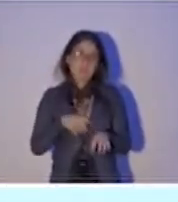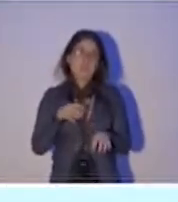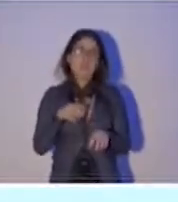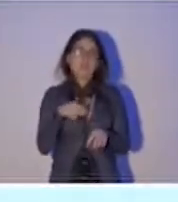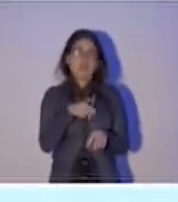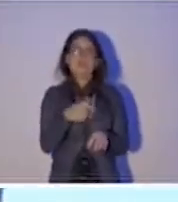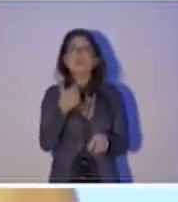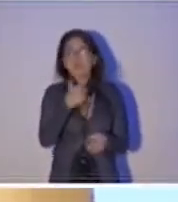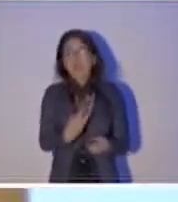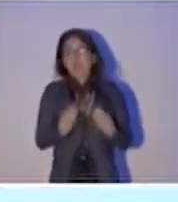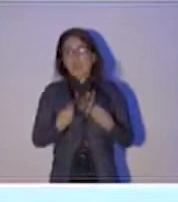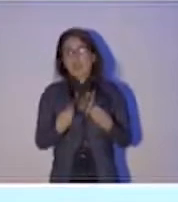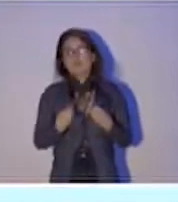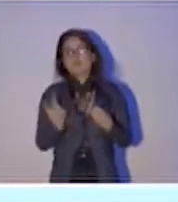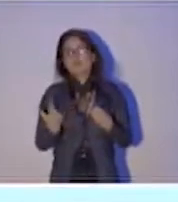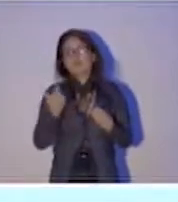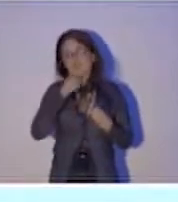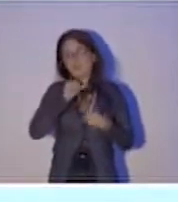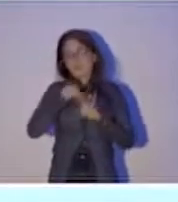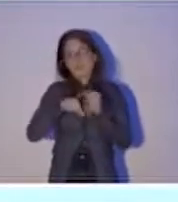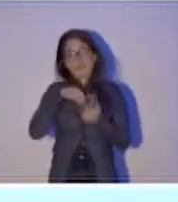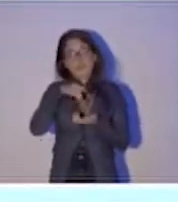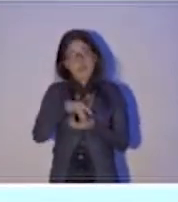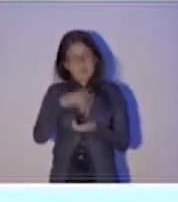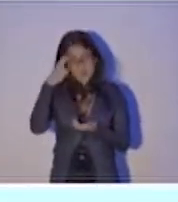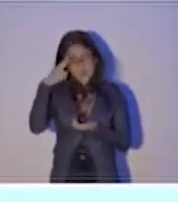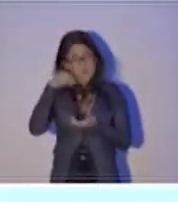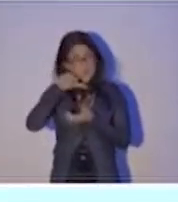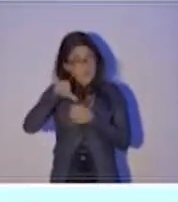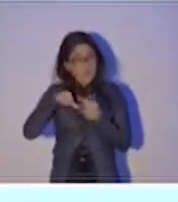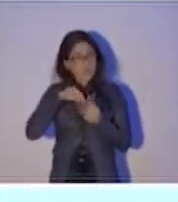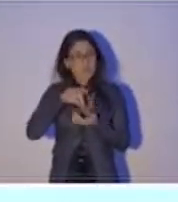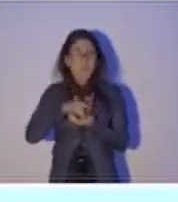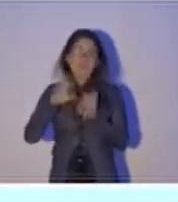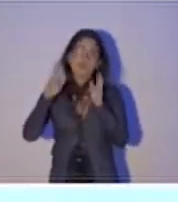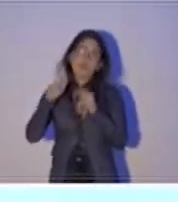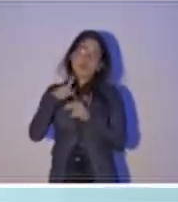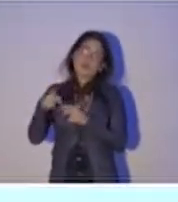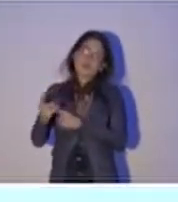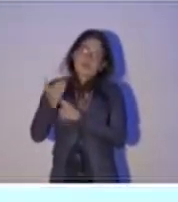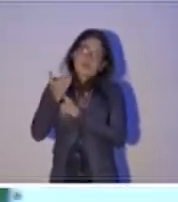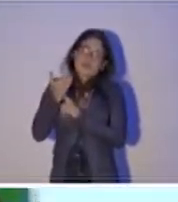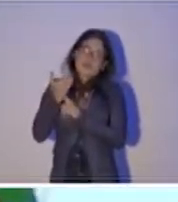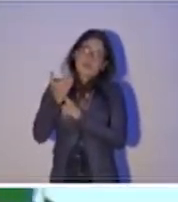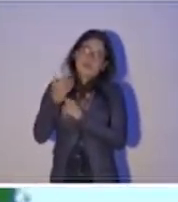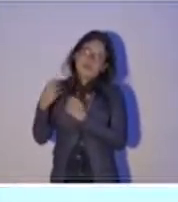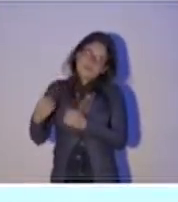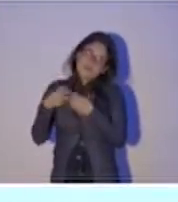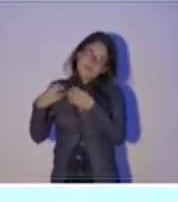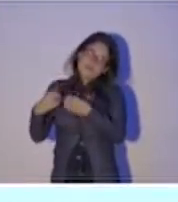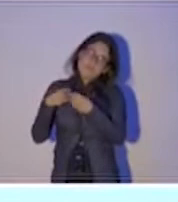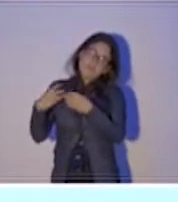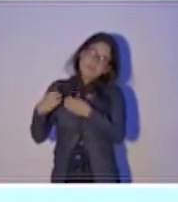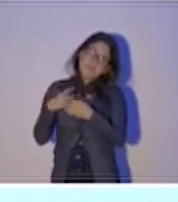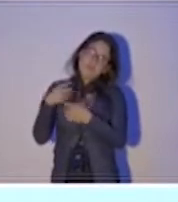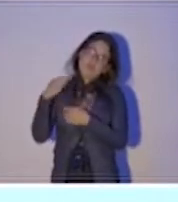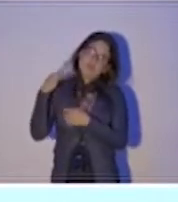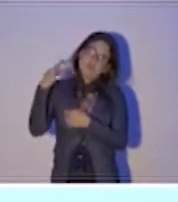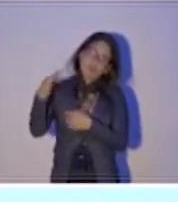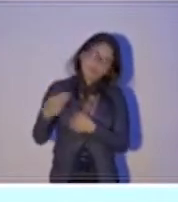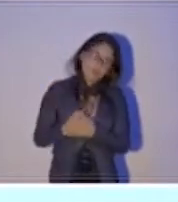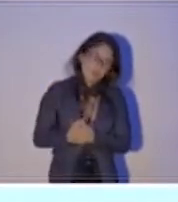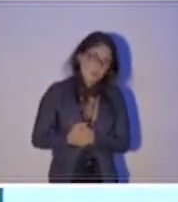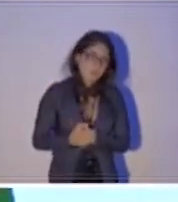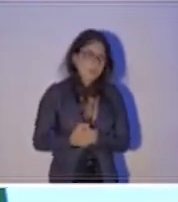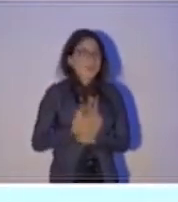sonhos. E espero chegar lá com a ajuda dos professores que vão me ensinar no futuro e